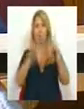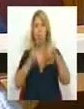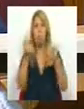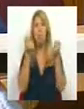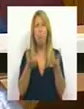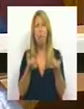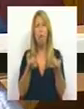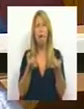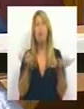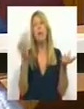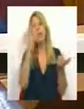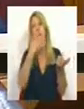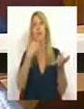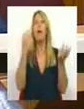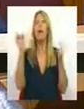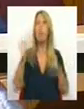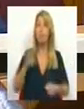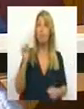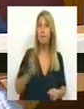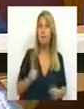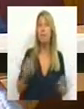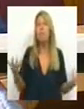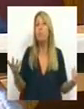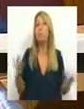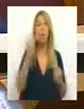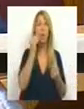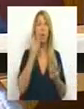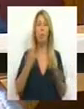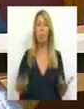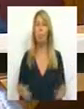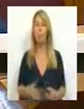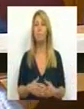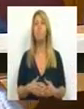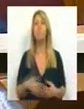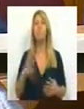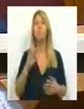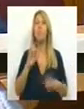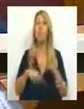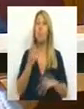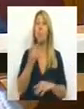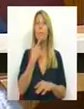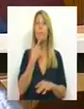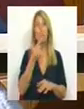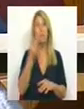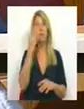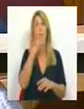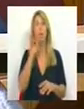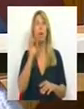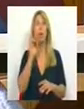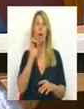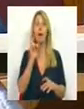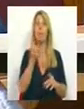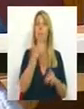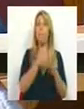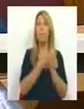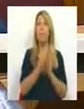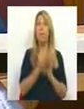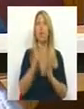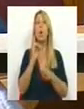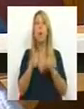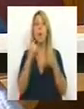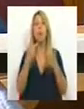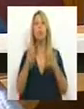densidade e, em caso afirmativo, com que dimensão. Para perceber depois o potencial desta medida, é importante saber quais vão ser as